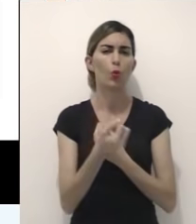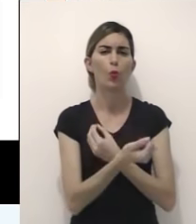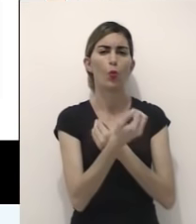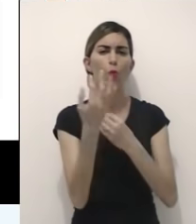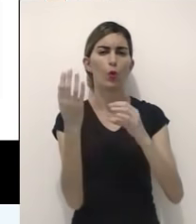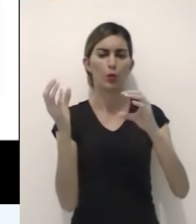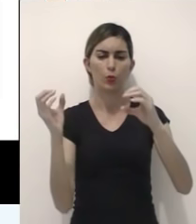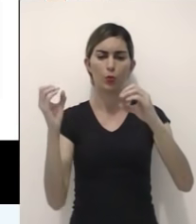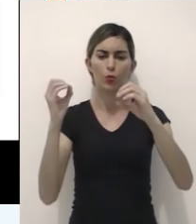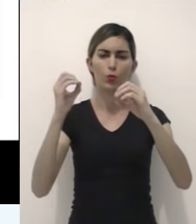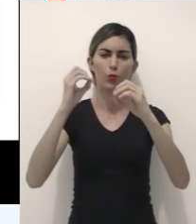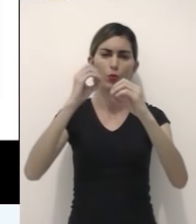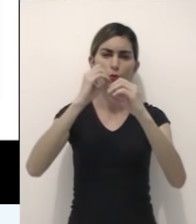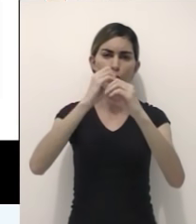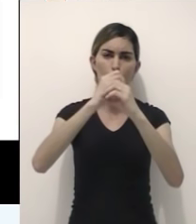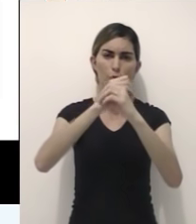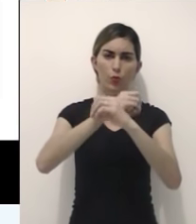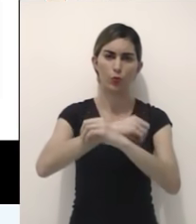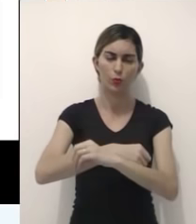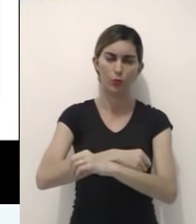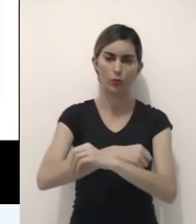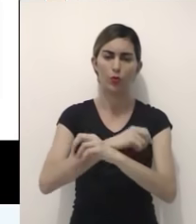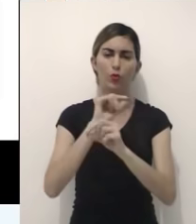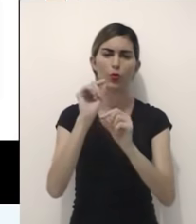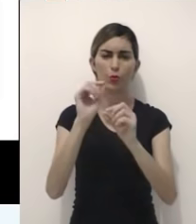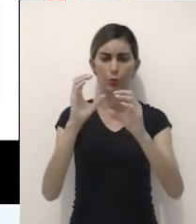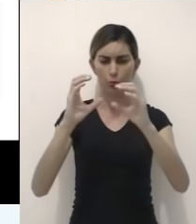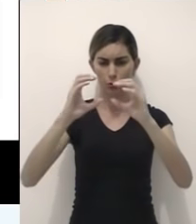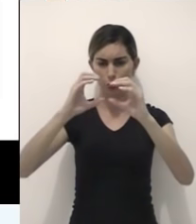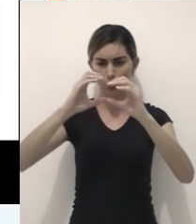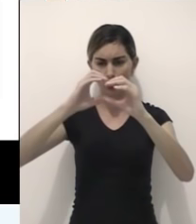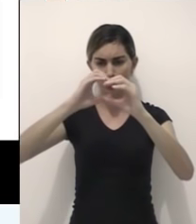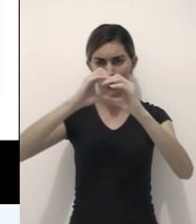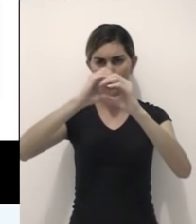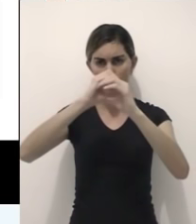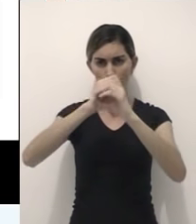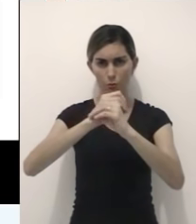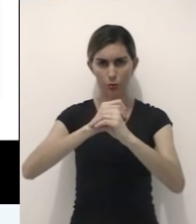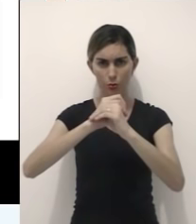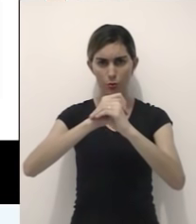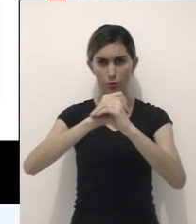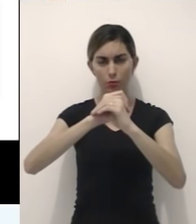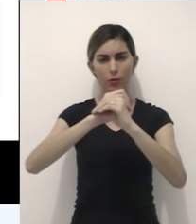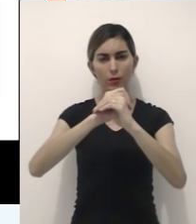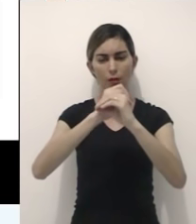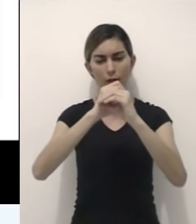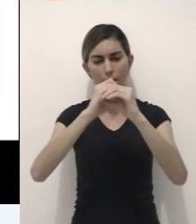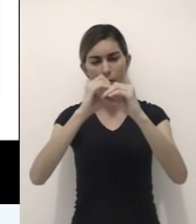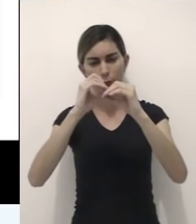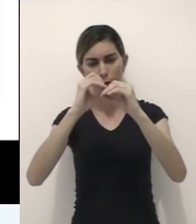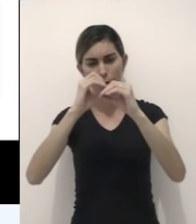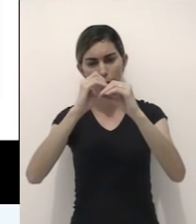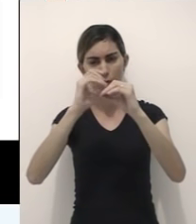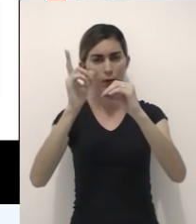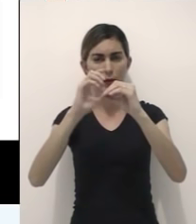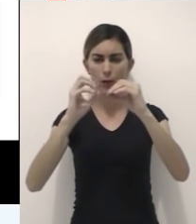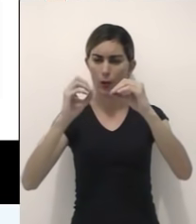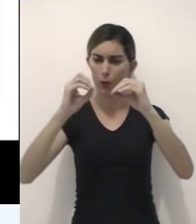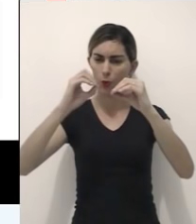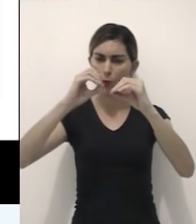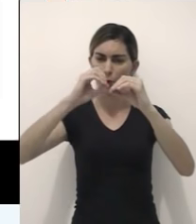total é quando a Lua ela vai se posicionar exatamente na umbra, que é onde